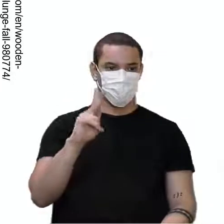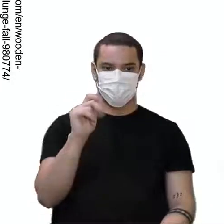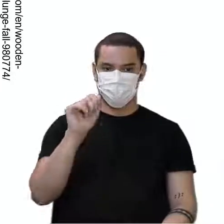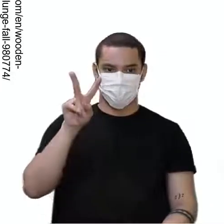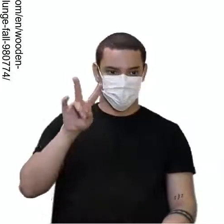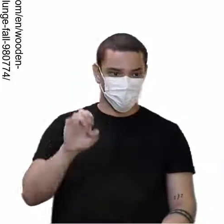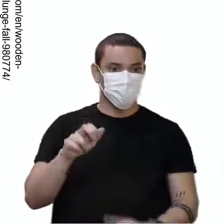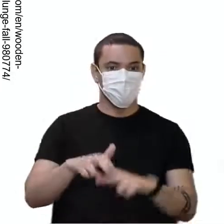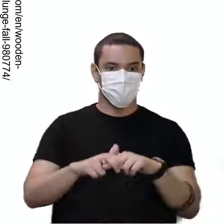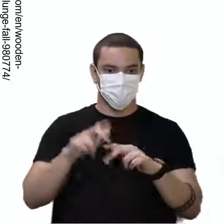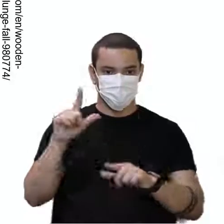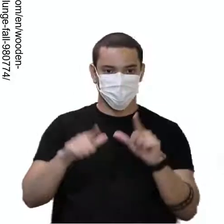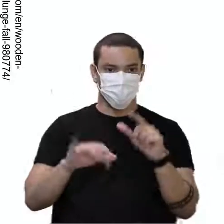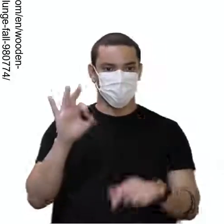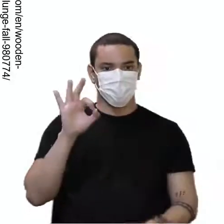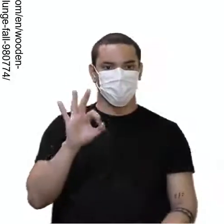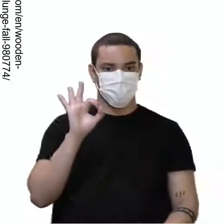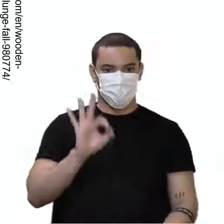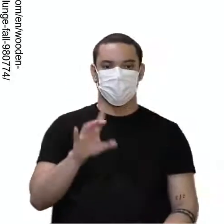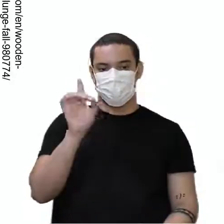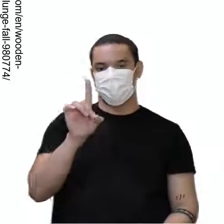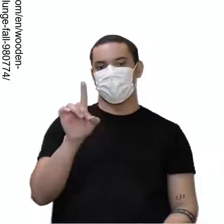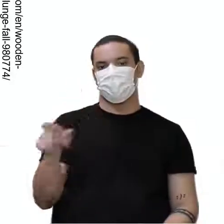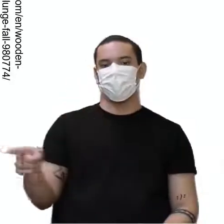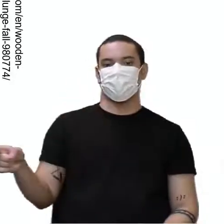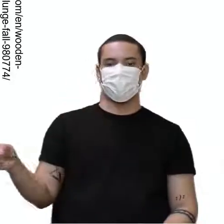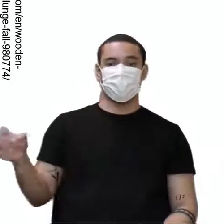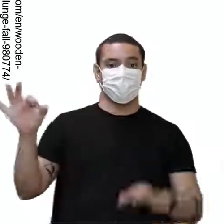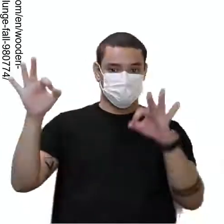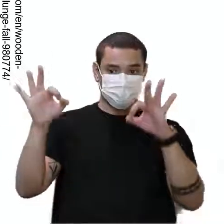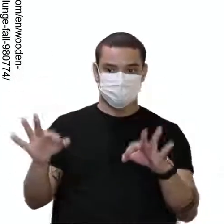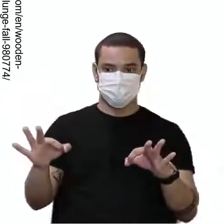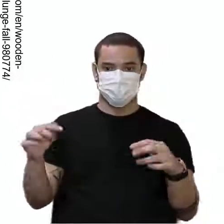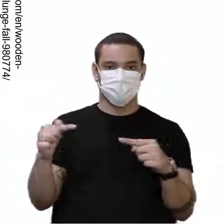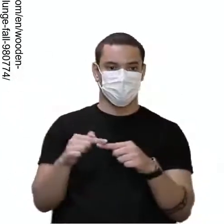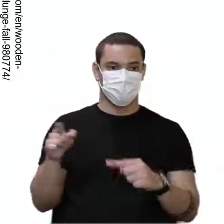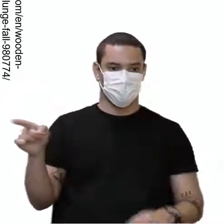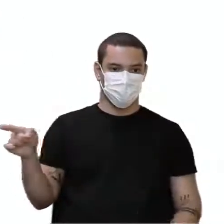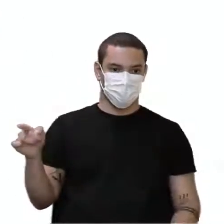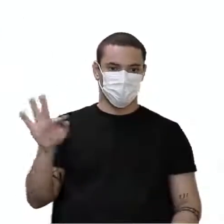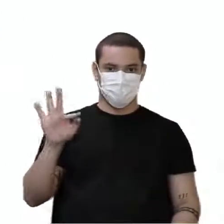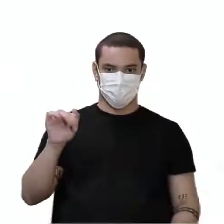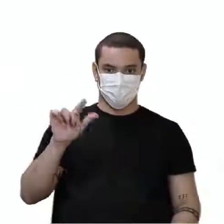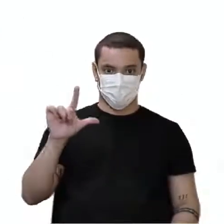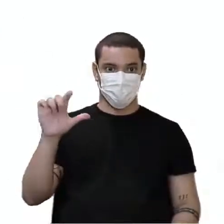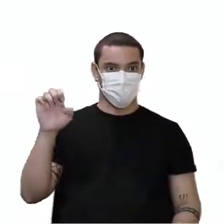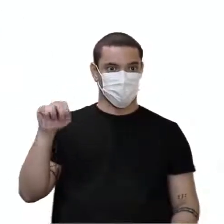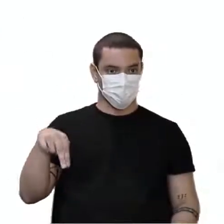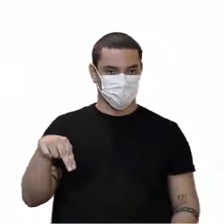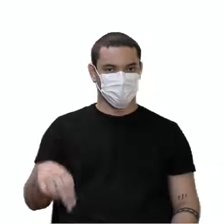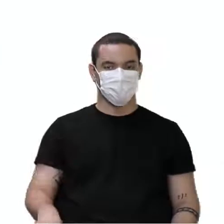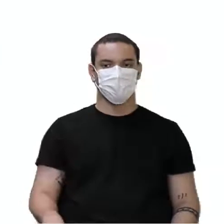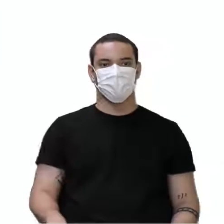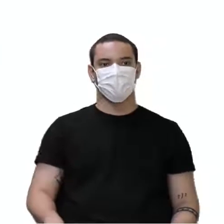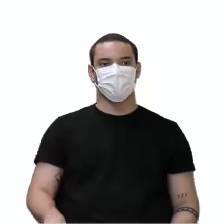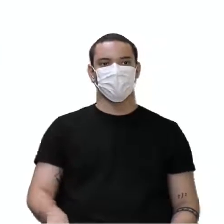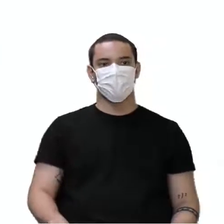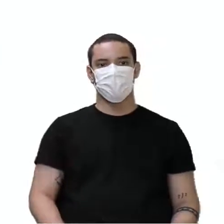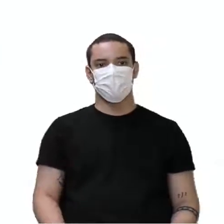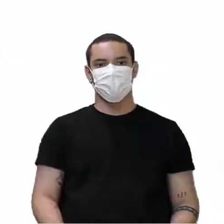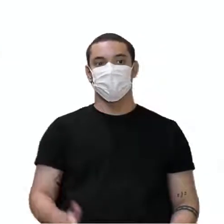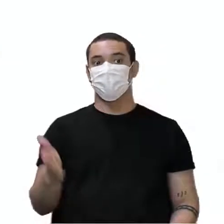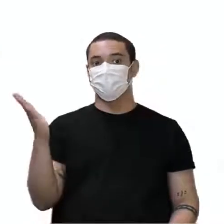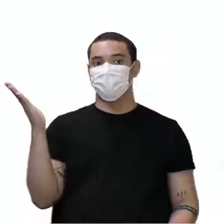aqui. Então, a letra D, por causa do fallen. Fallen é o particípio passado de fall. ok? E a próxima, eat